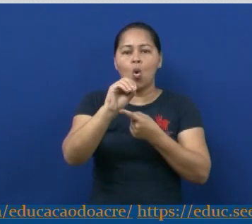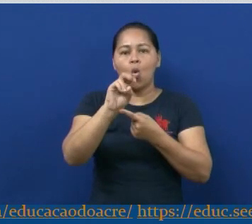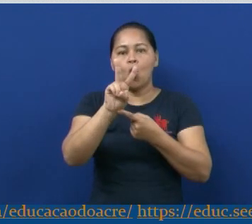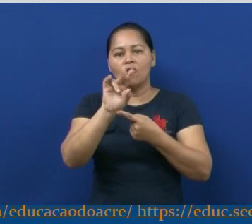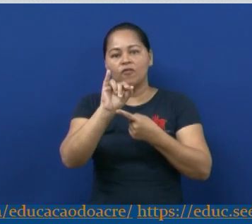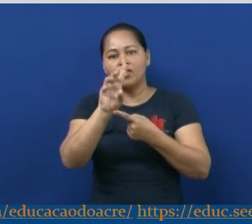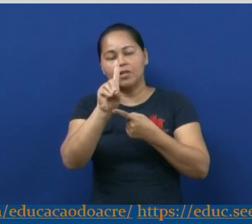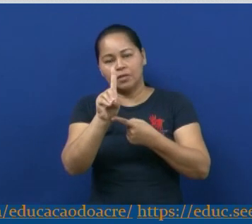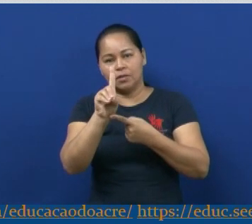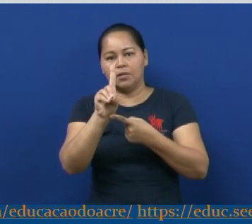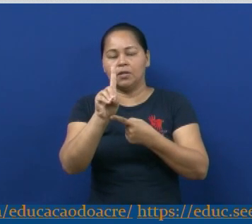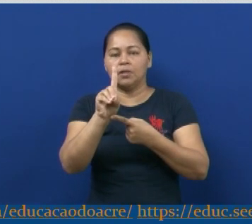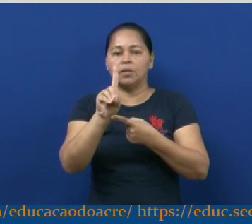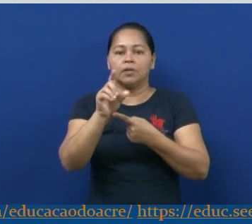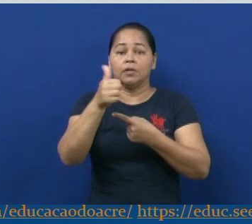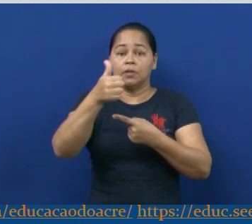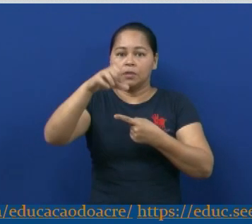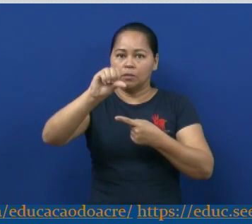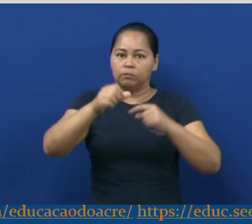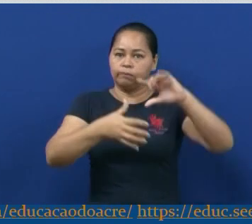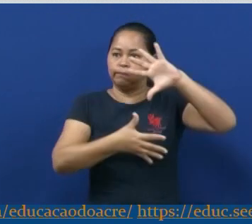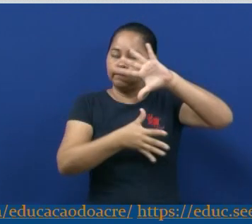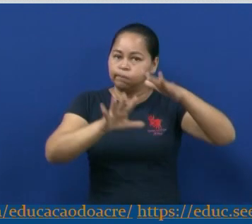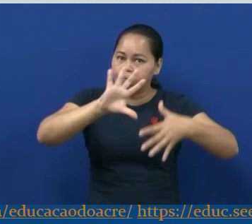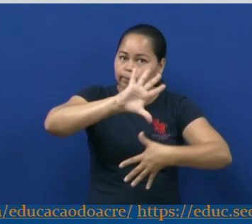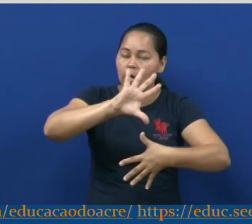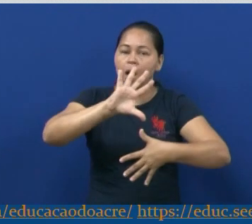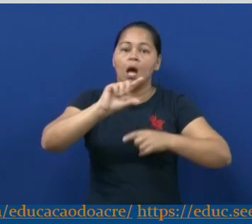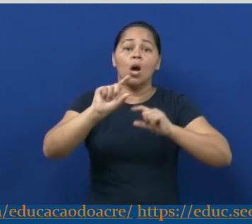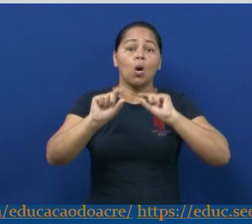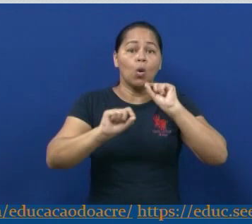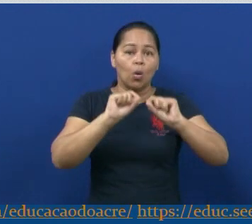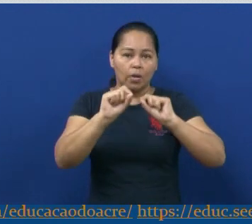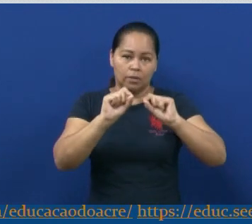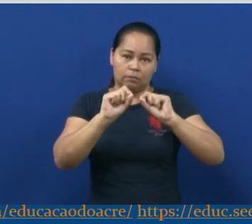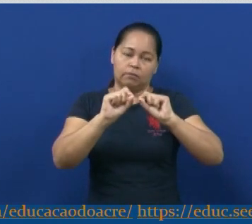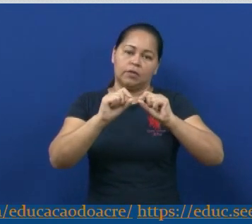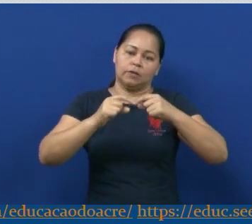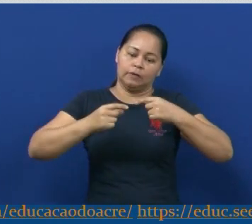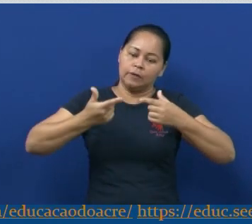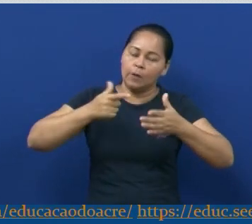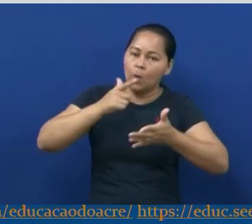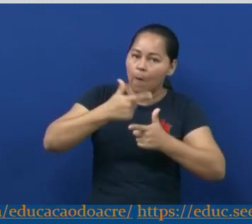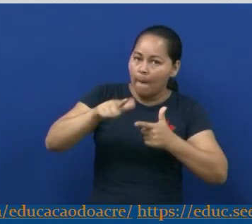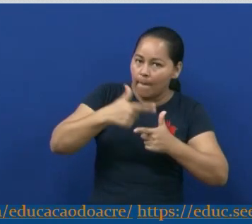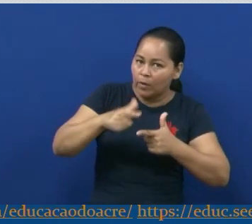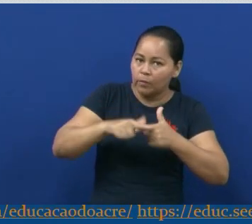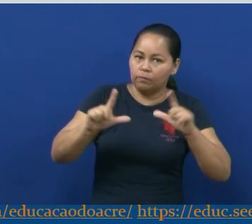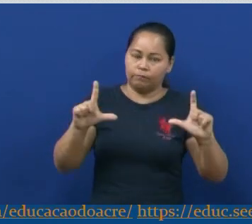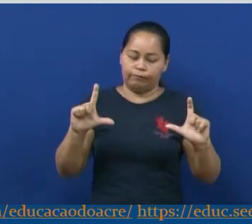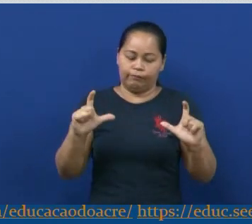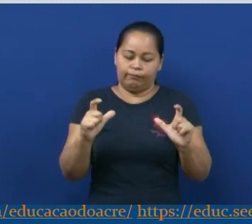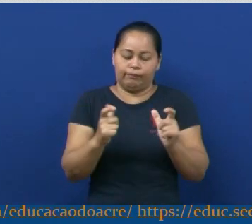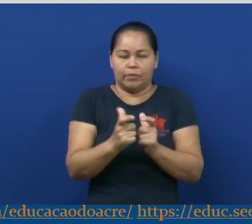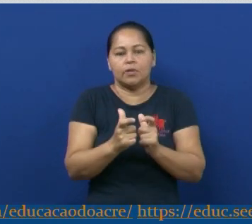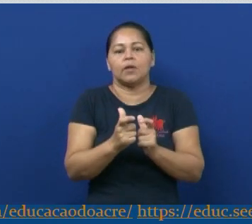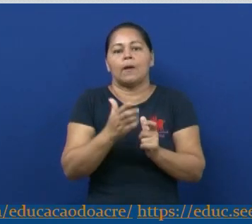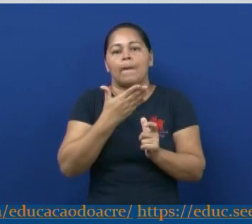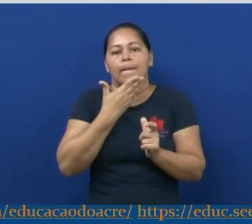a diminuição das atividades econômicas e, consequentemente, a circulação de veículos, reduzindo